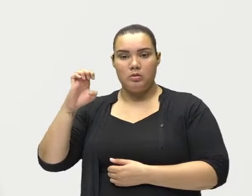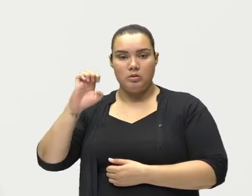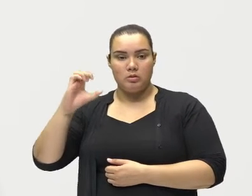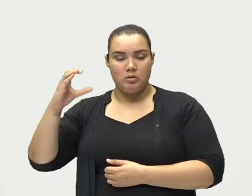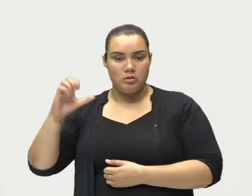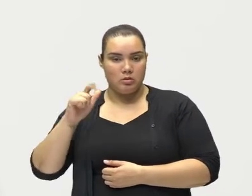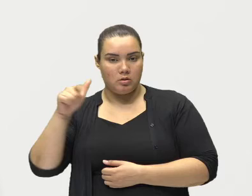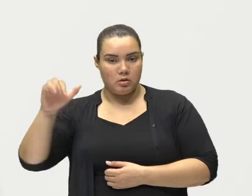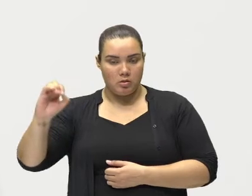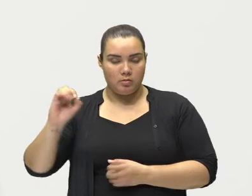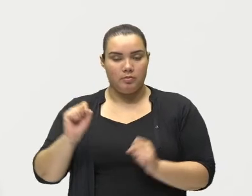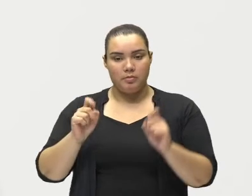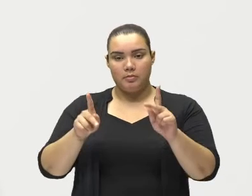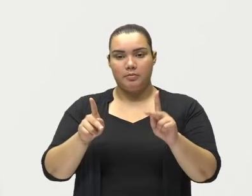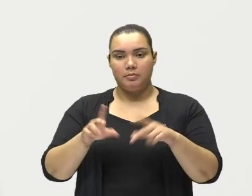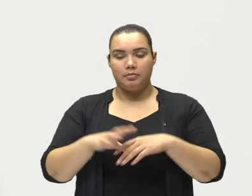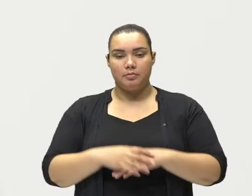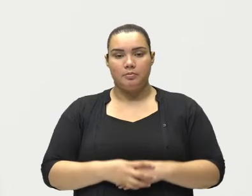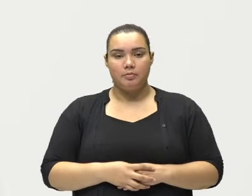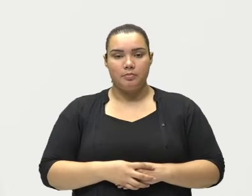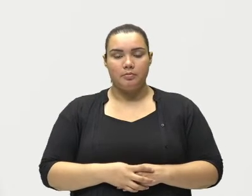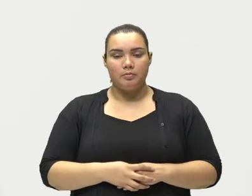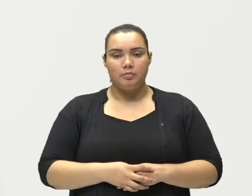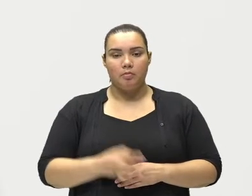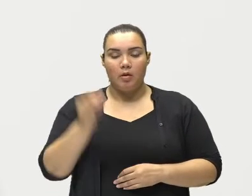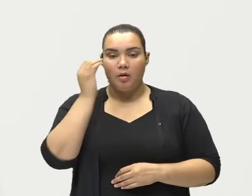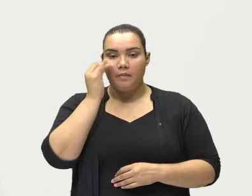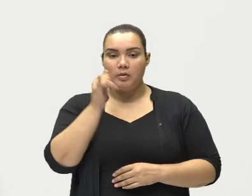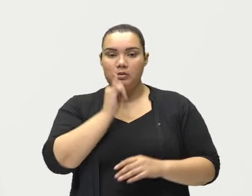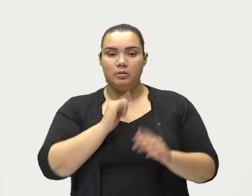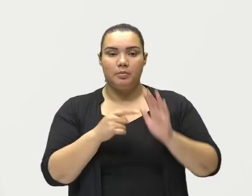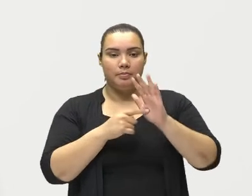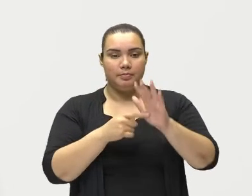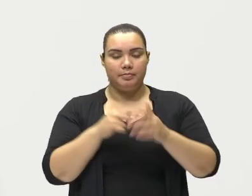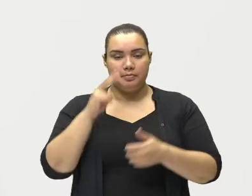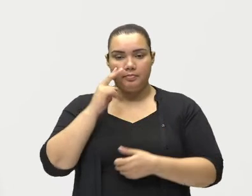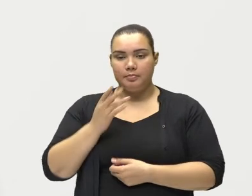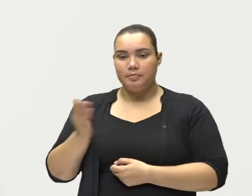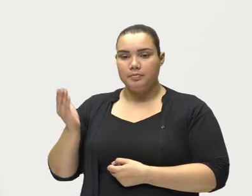ok? Muito bem. Olha só, observe aí o exemplo que nós trouxemos para você.